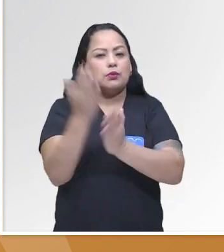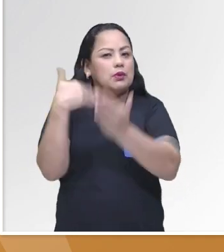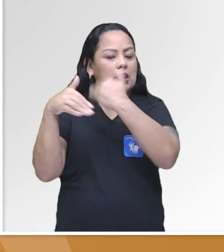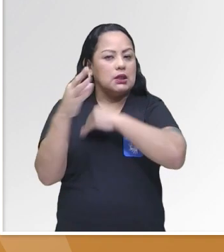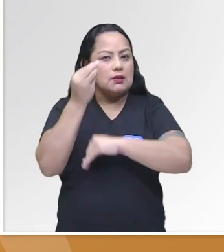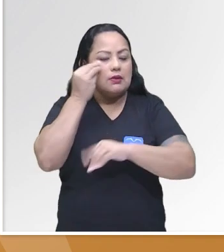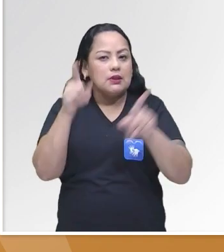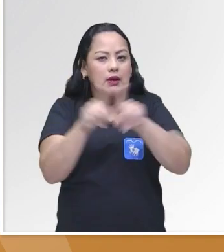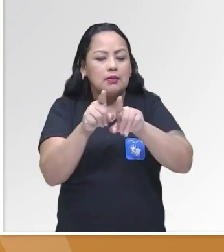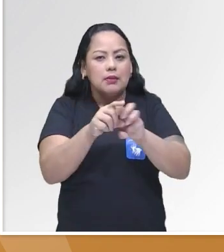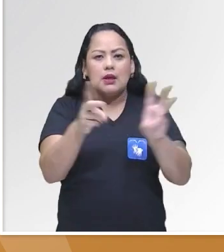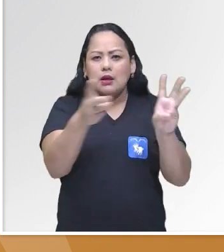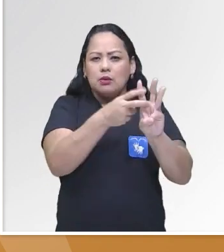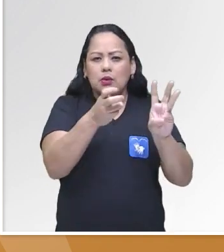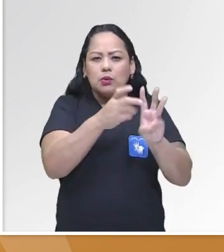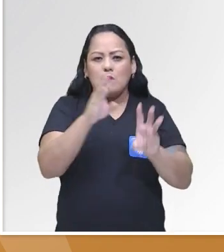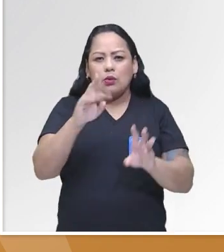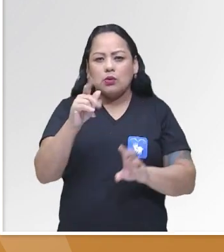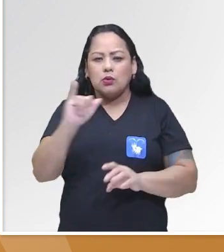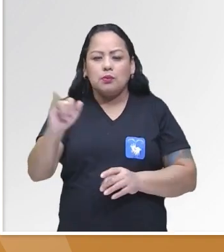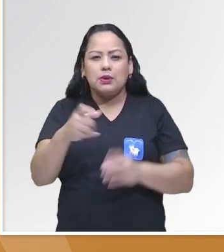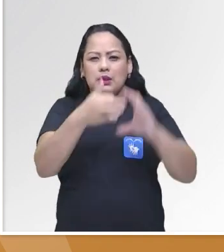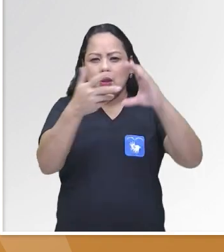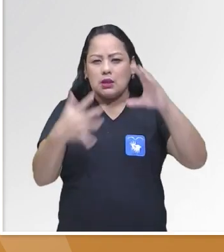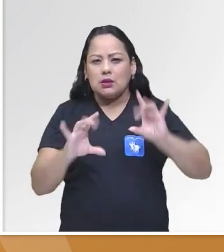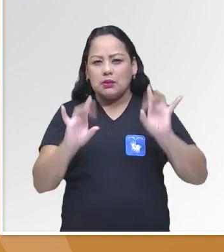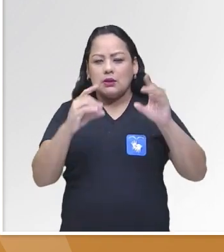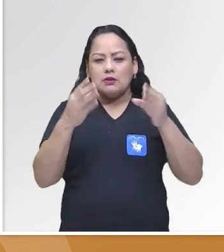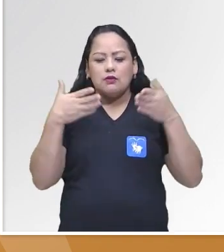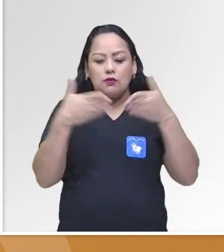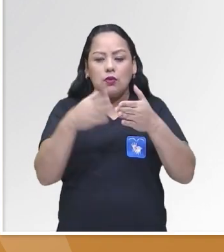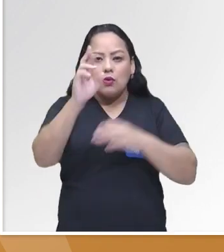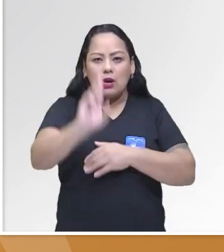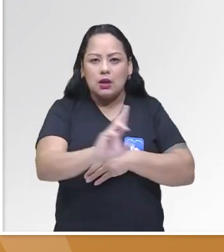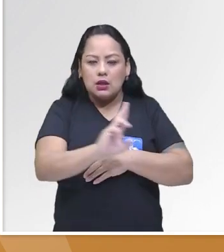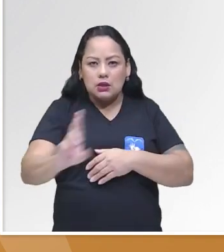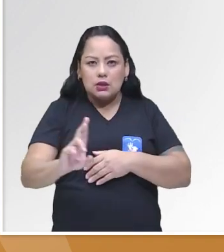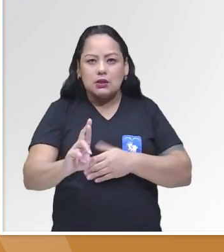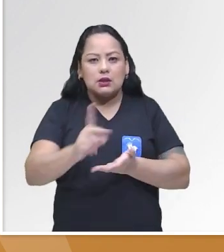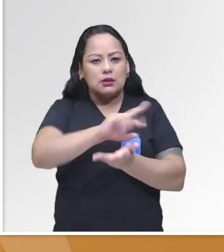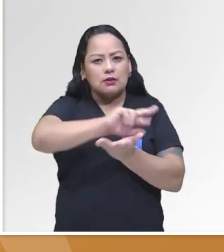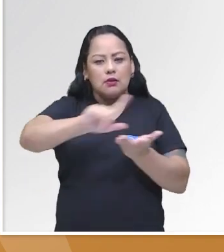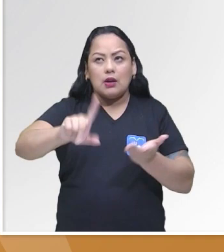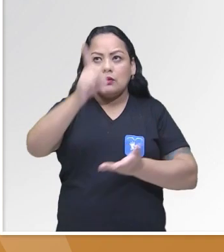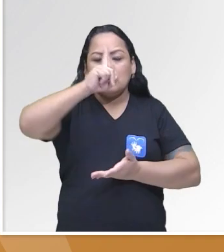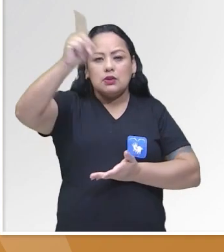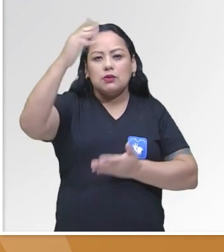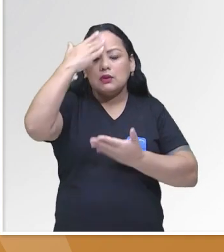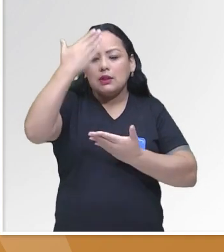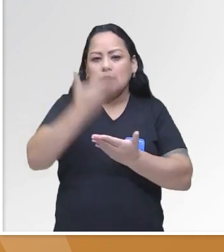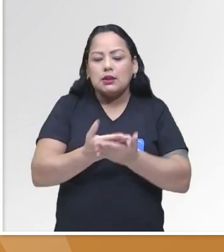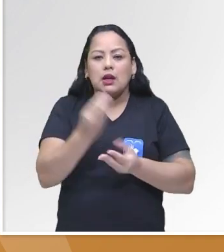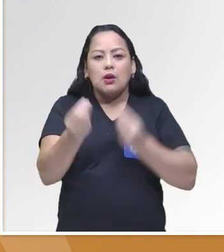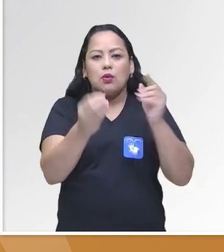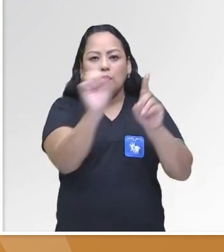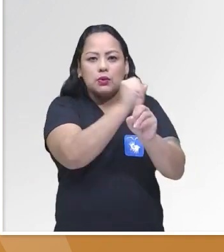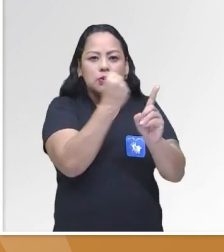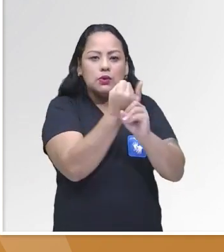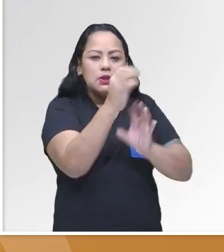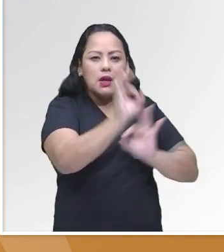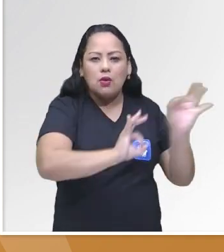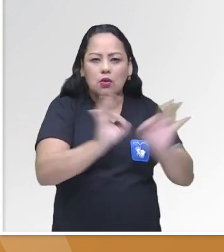Eles também tinham características específicas em relação à sua religião, eram politeístas, eram sociedades